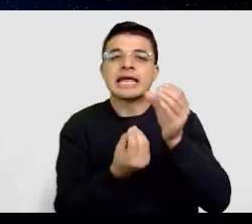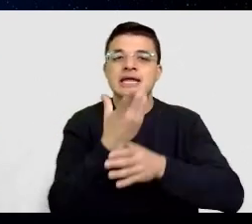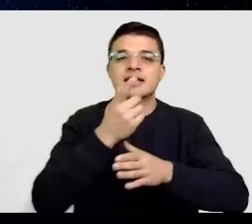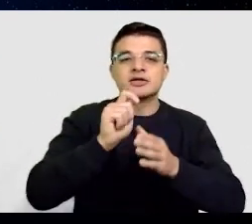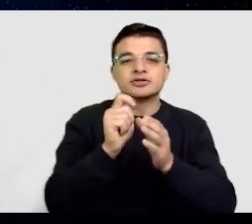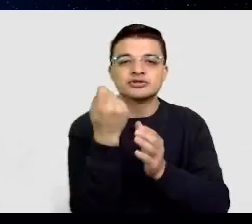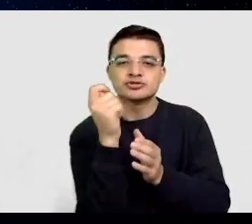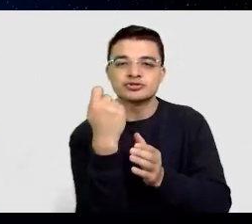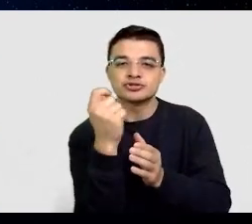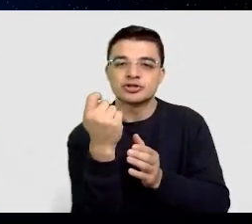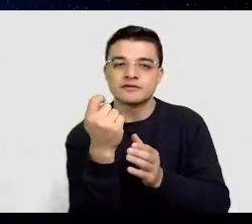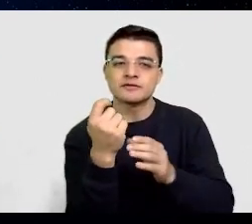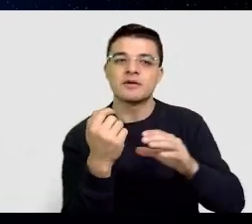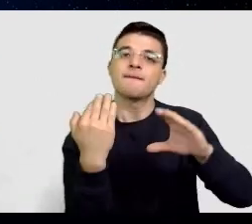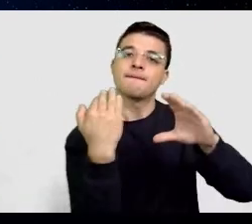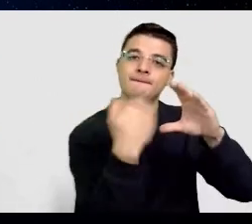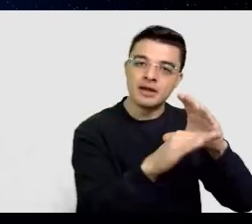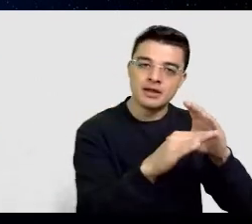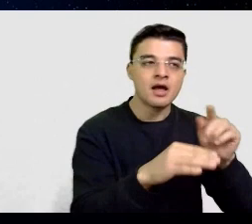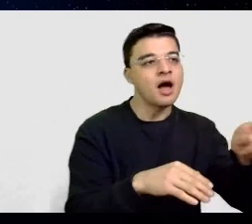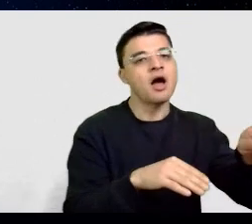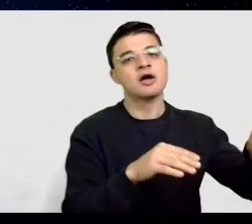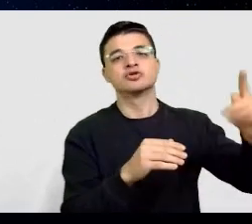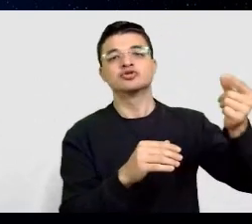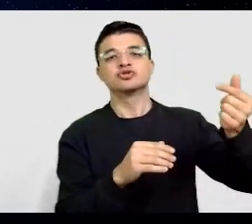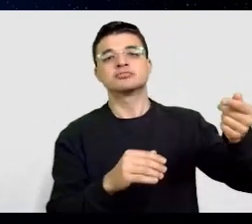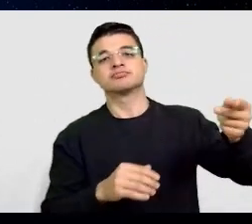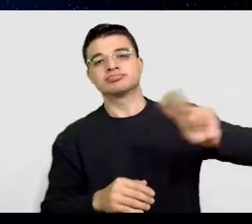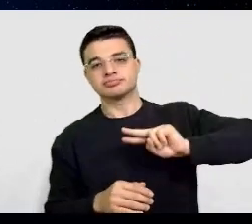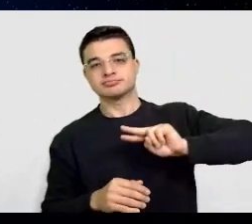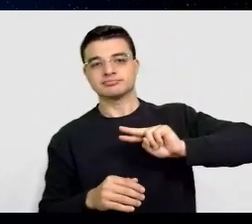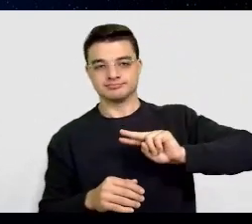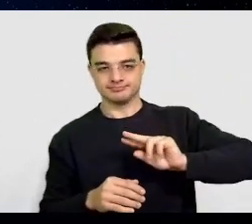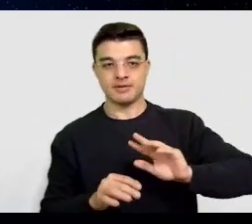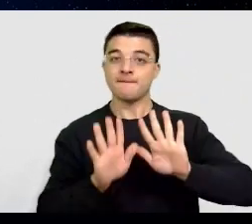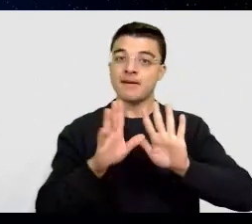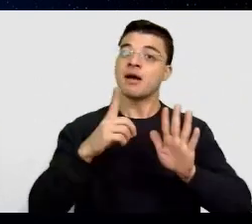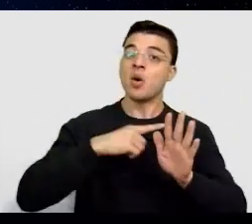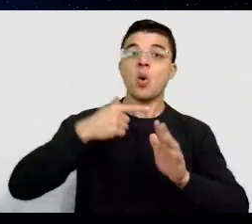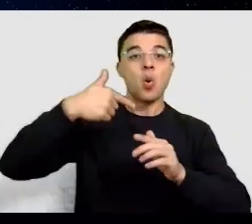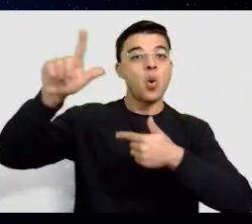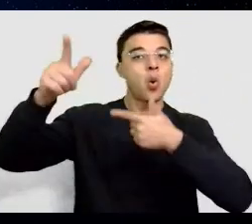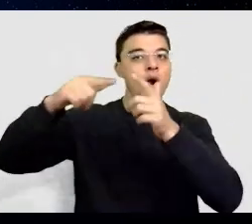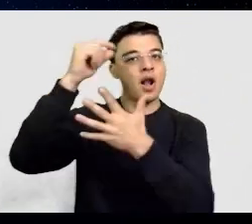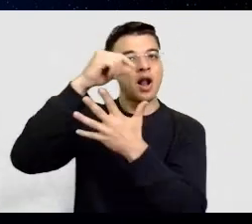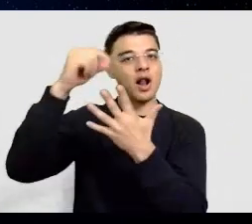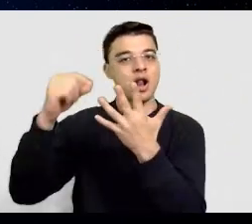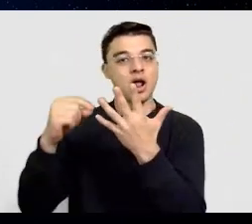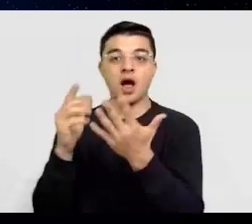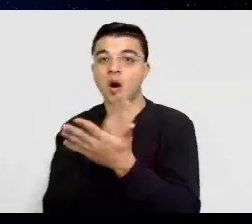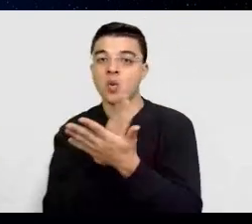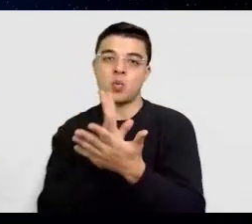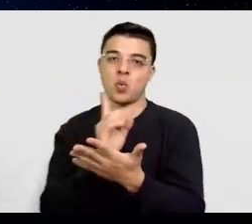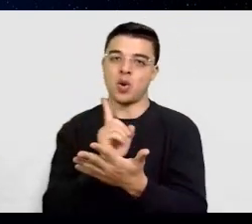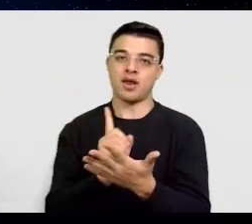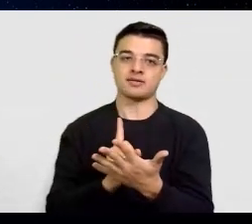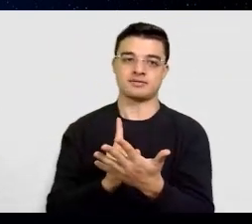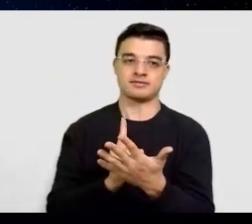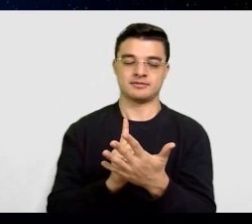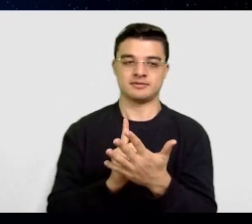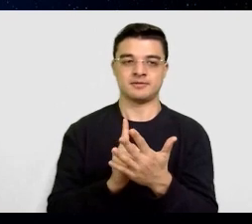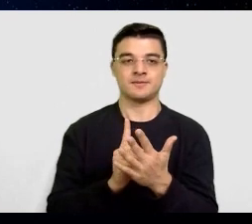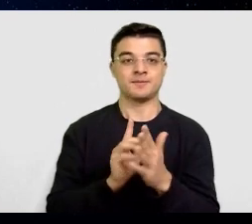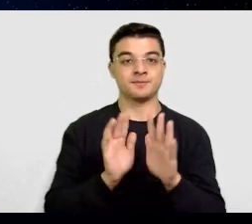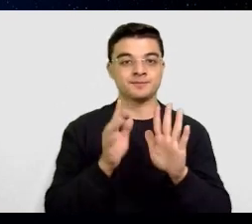nós temos outras modalidades do Pix, talvez nem todos conheçam ou não tenham tido contato ainda. Eu trouxe aqui dois casos,